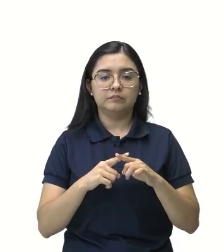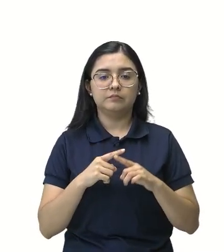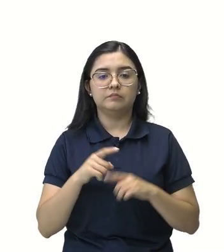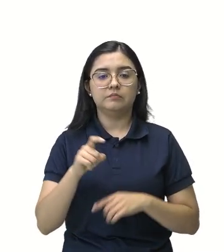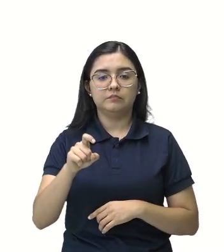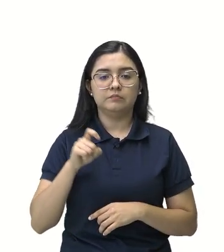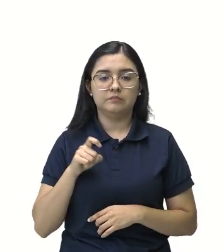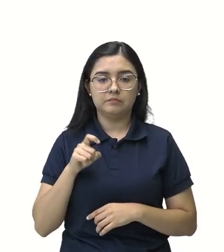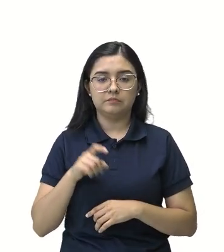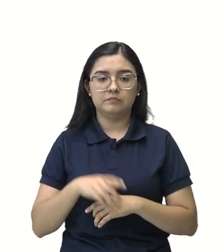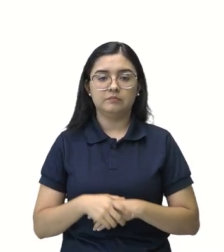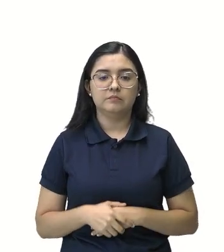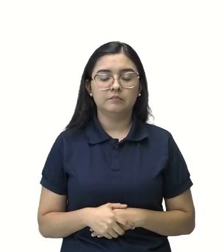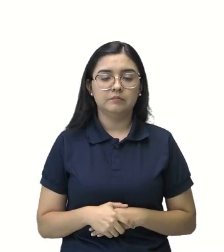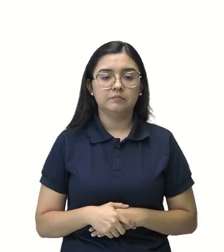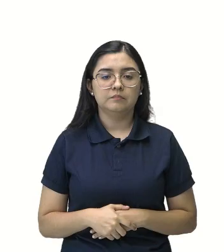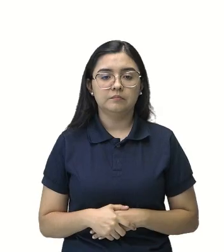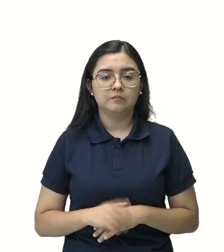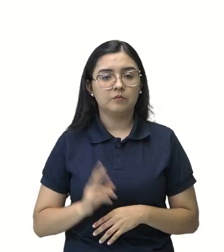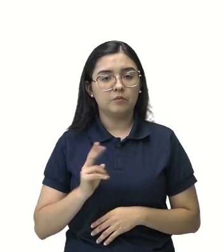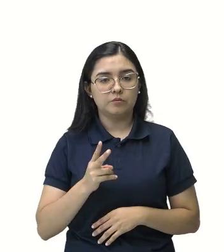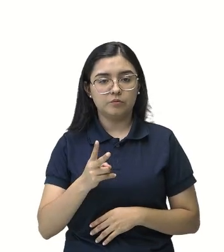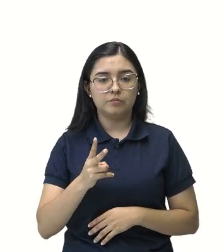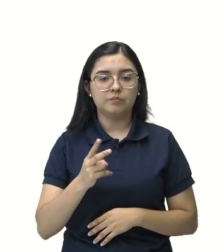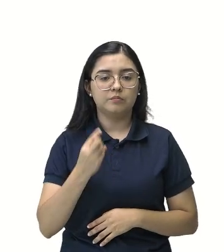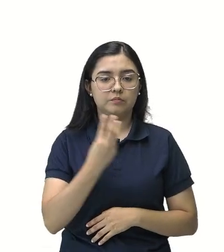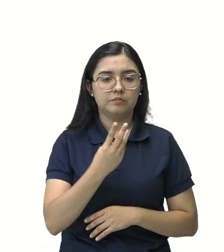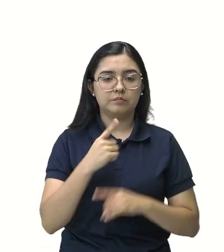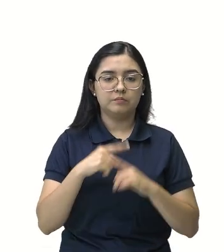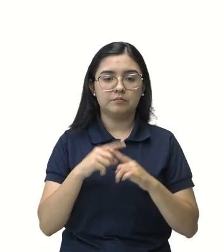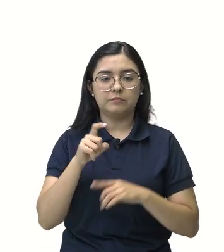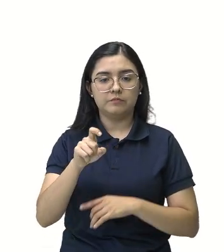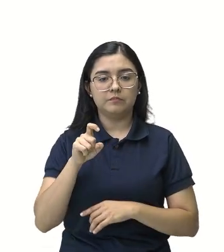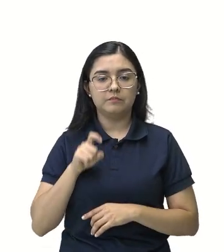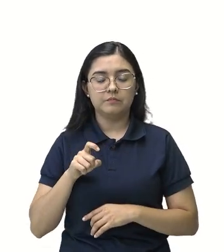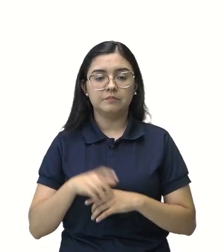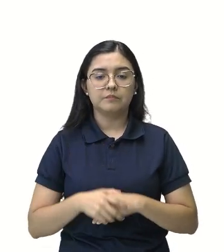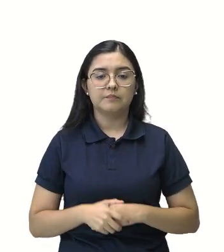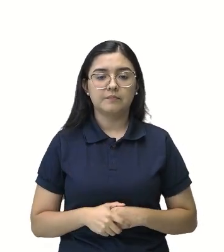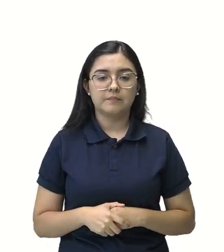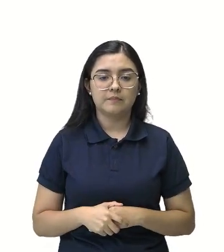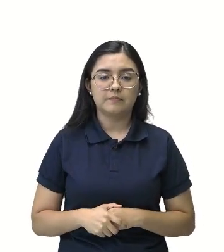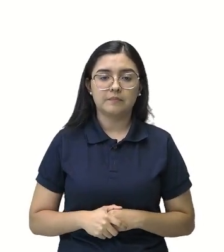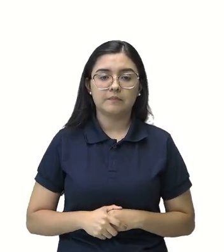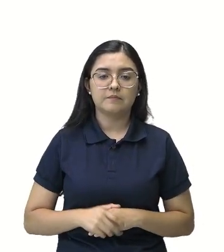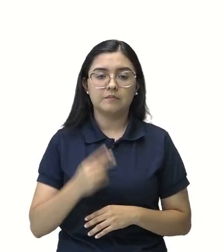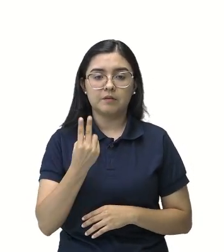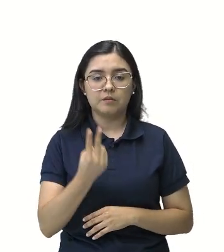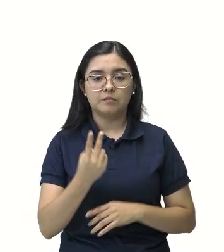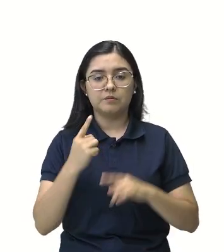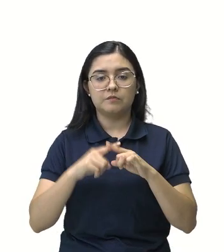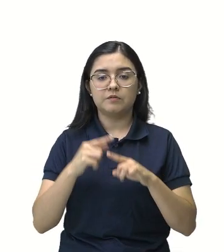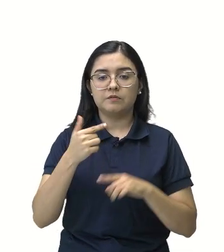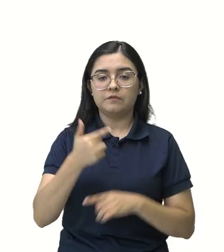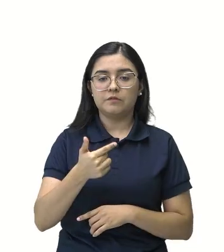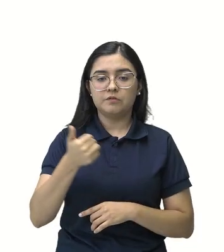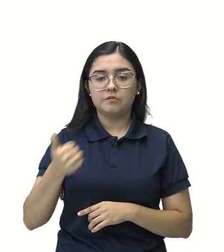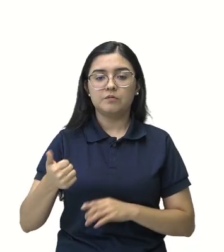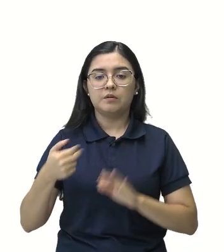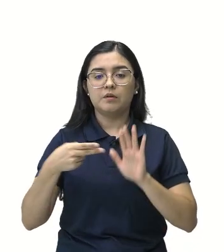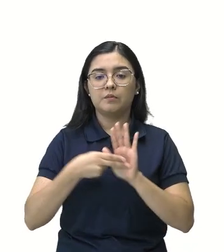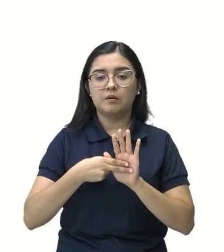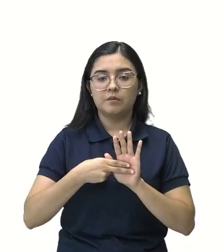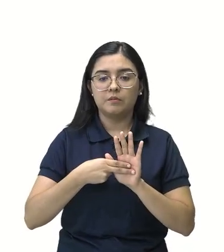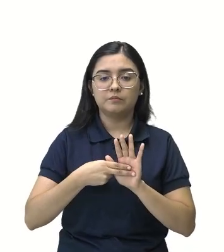com letra, eu não posso resolver, então continuo aqui 3 vezes x. E 2 vezes 21 é igual